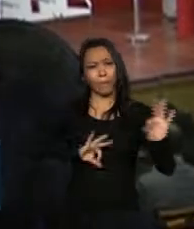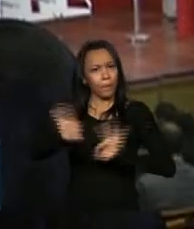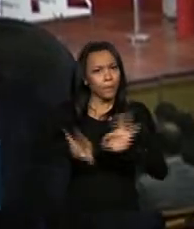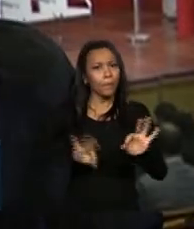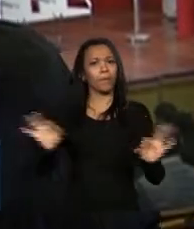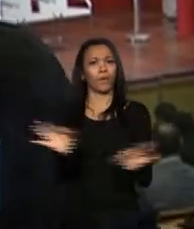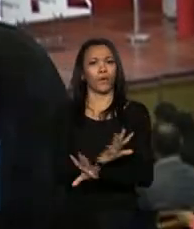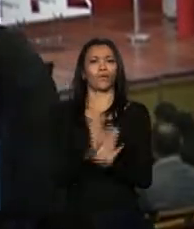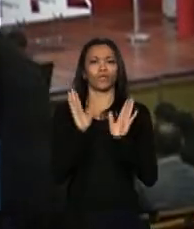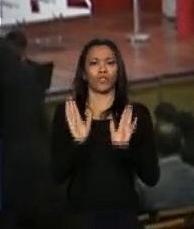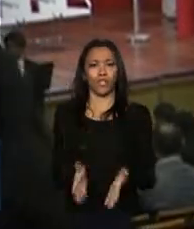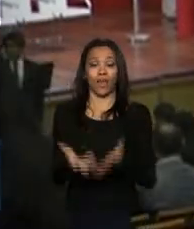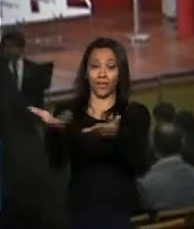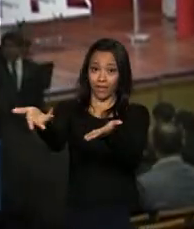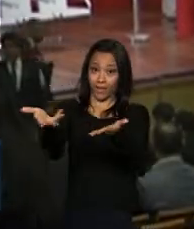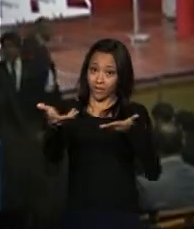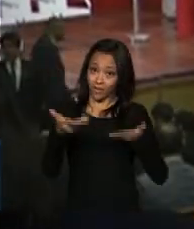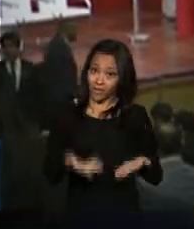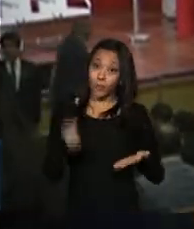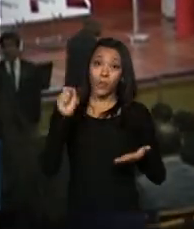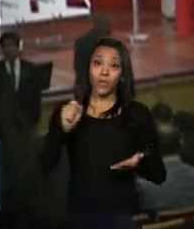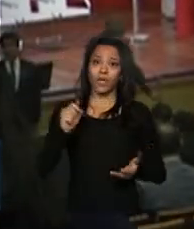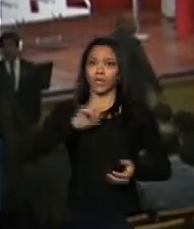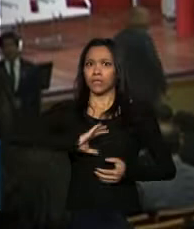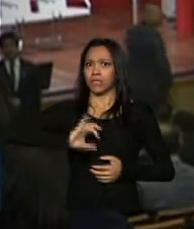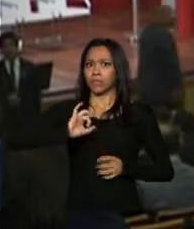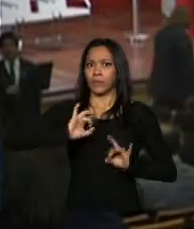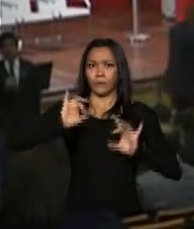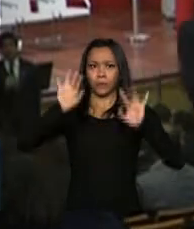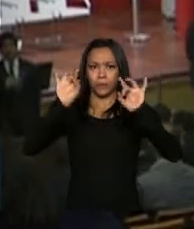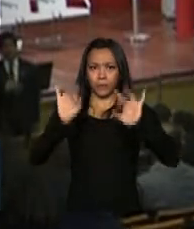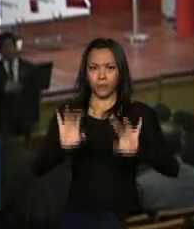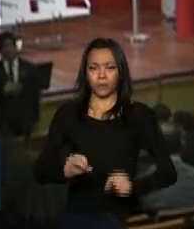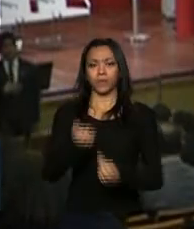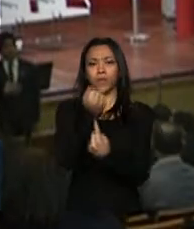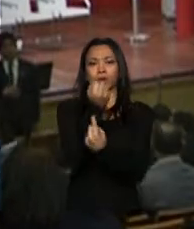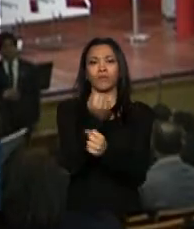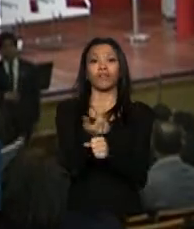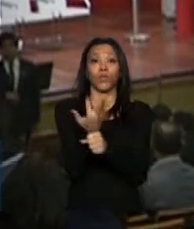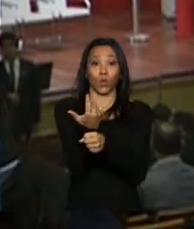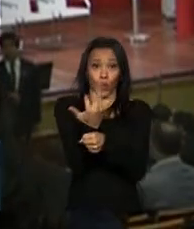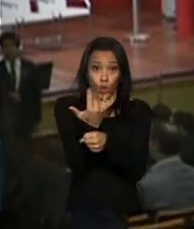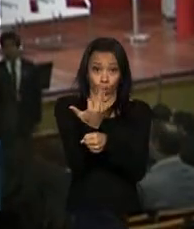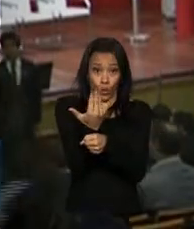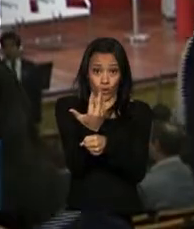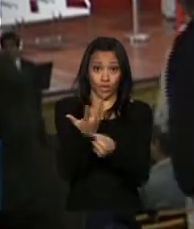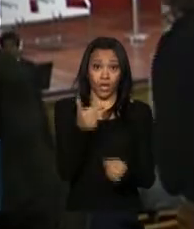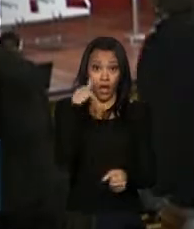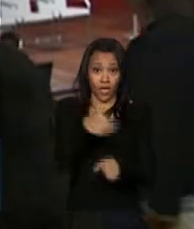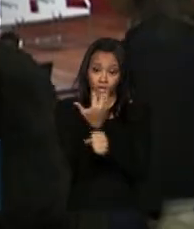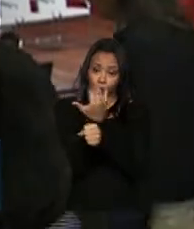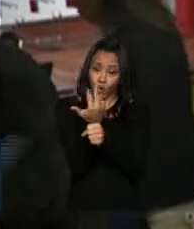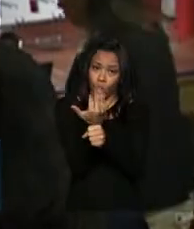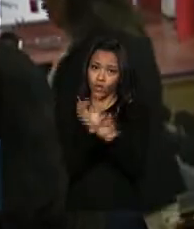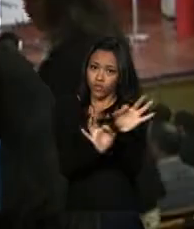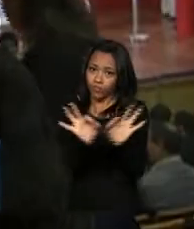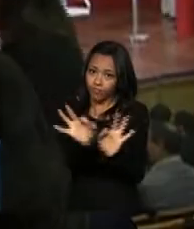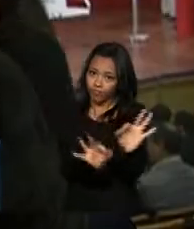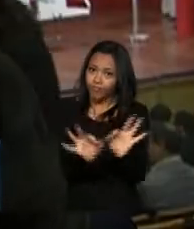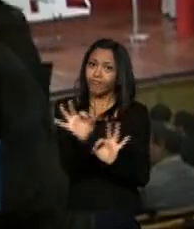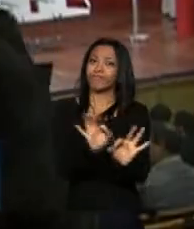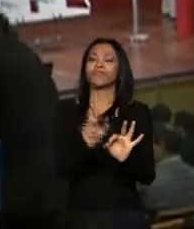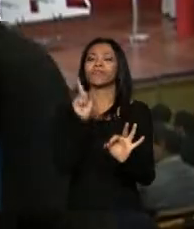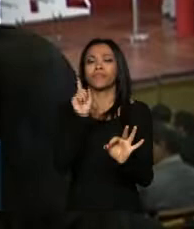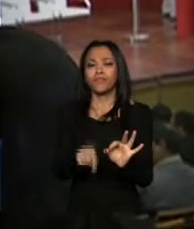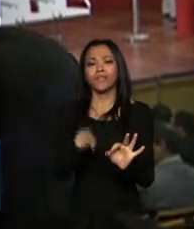receber a grande estrela dessa cerimônia, que é a tocha olímpica Rio 2016. Essa tocha foi desenvolvida no conceito